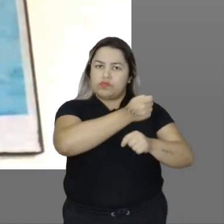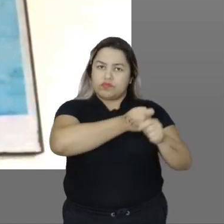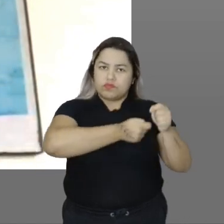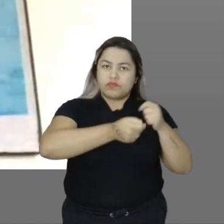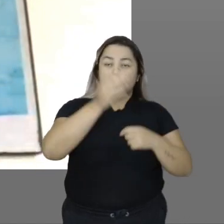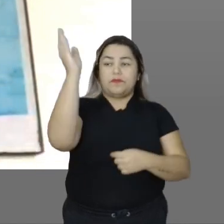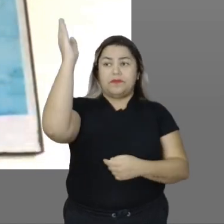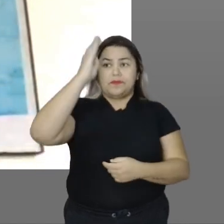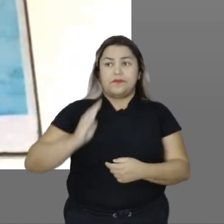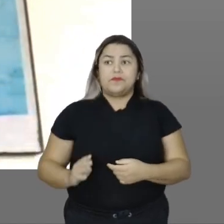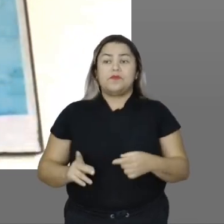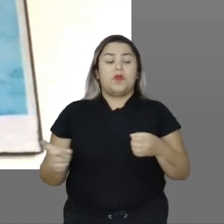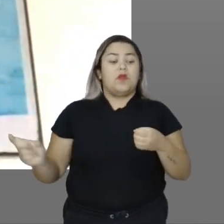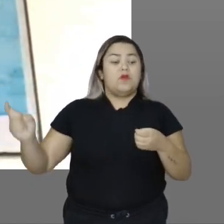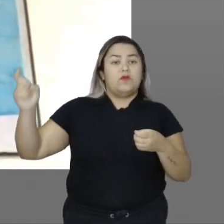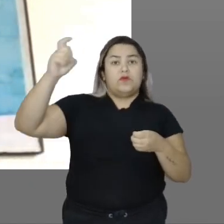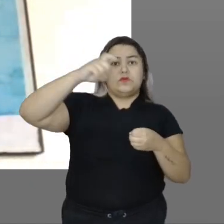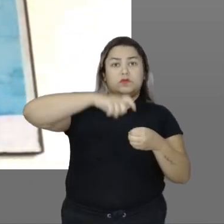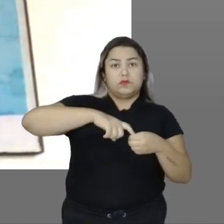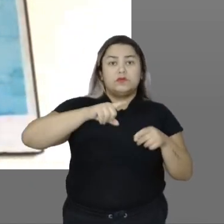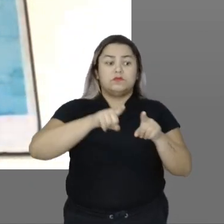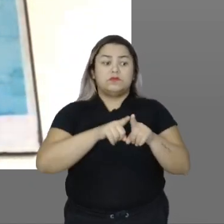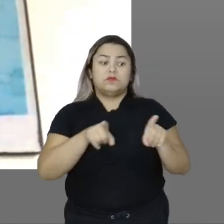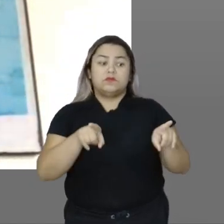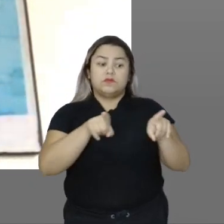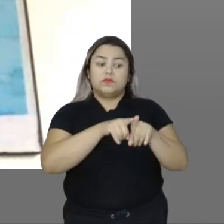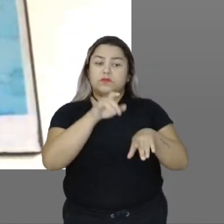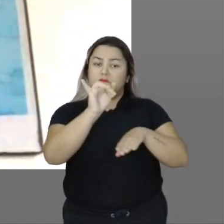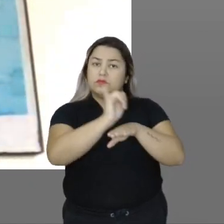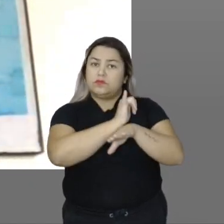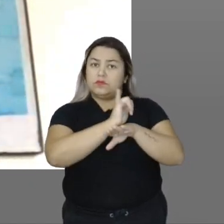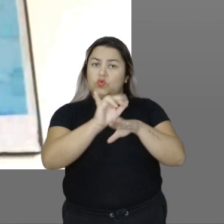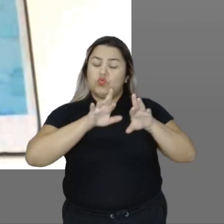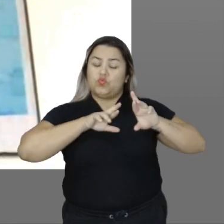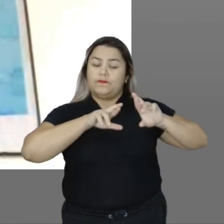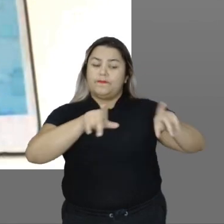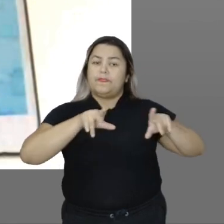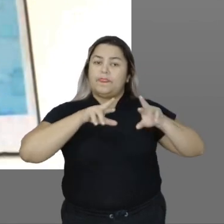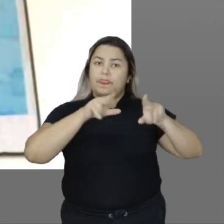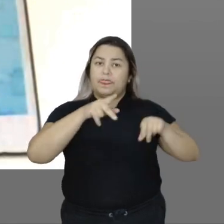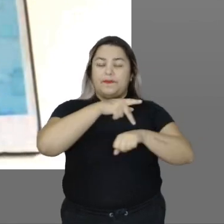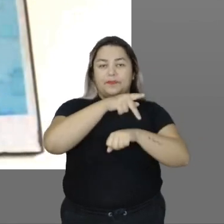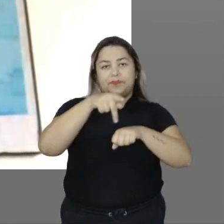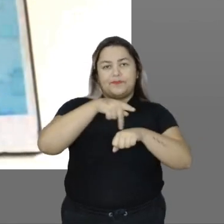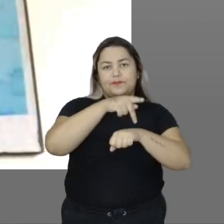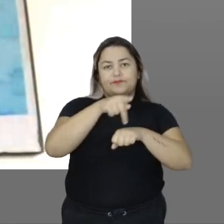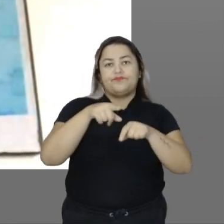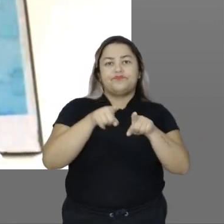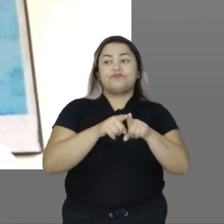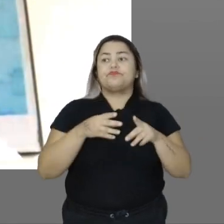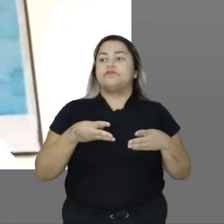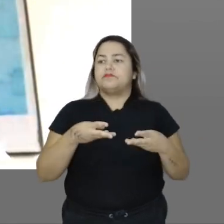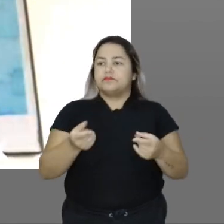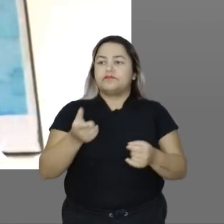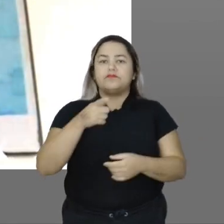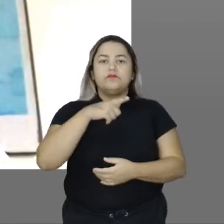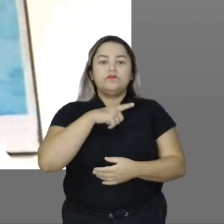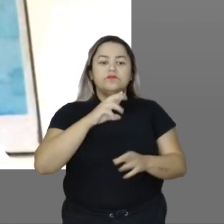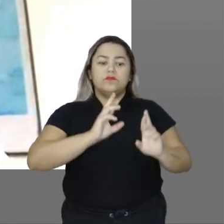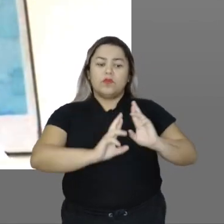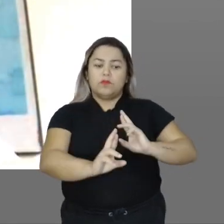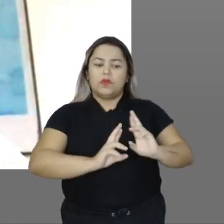brasileira, com a retomada, né, de parcerias estratégicas com diferentes países, né, com os quais temos uma